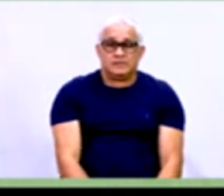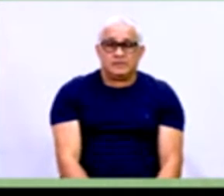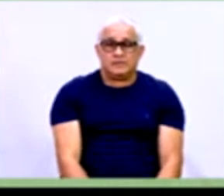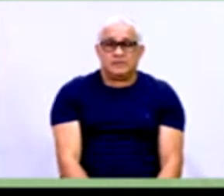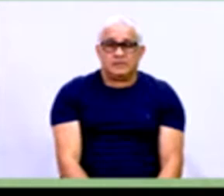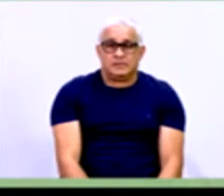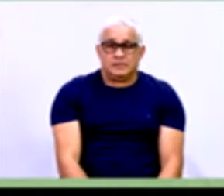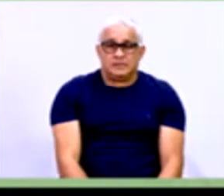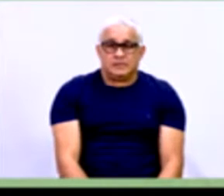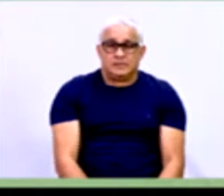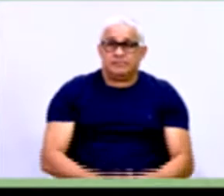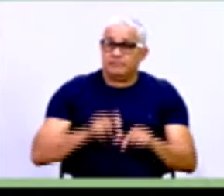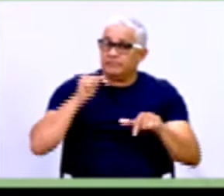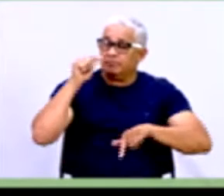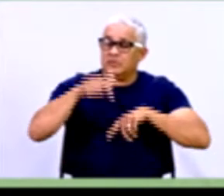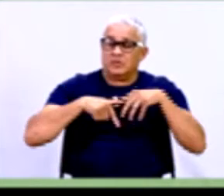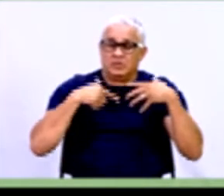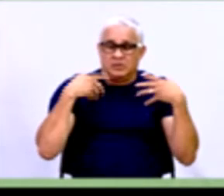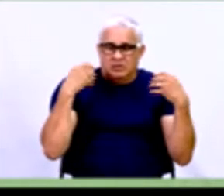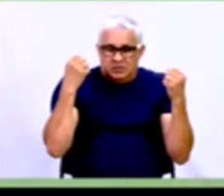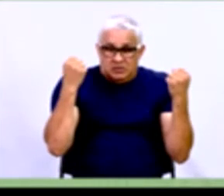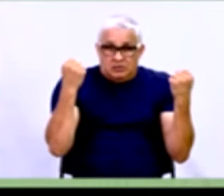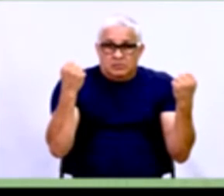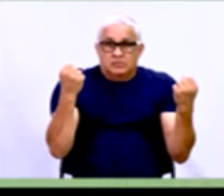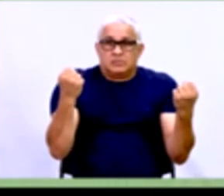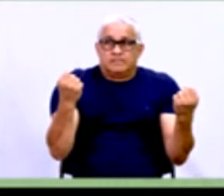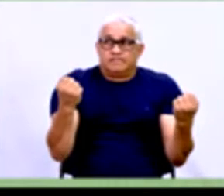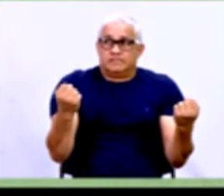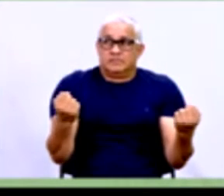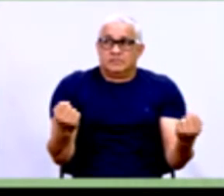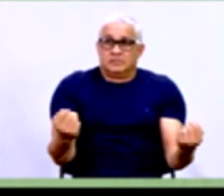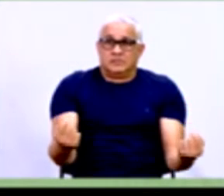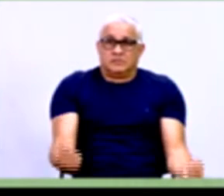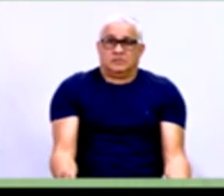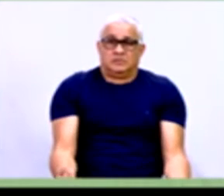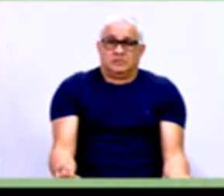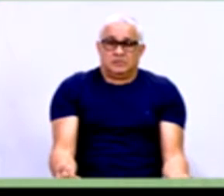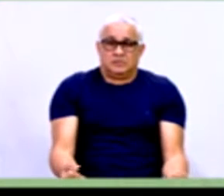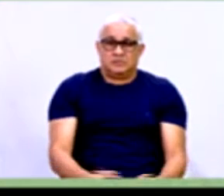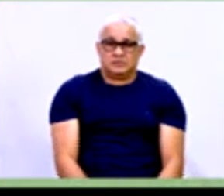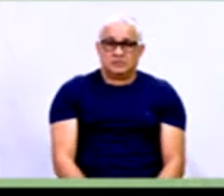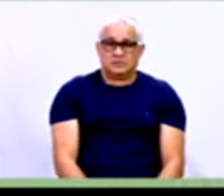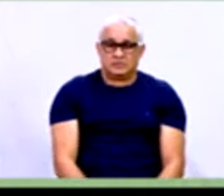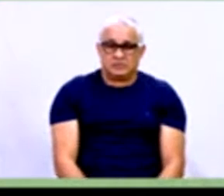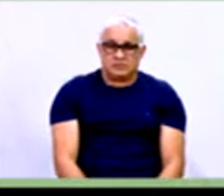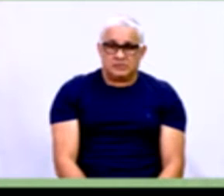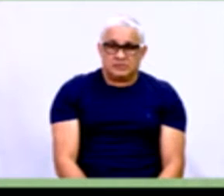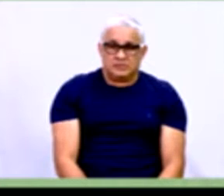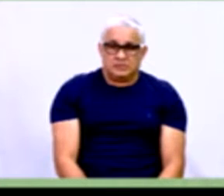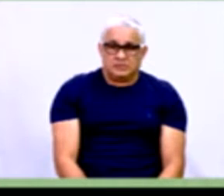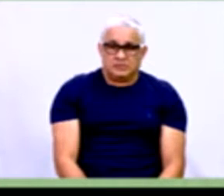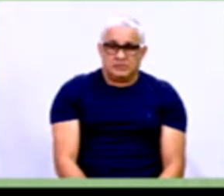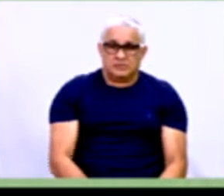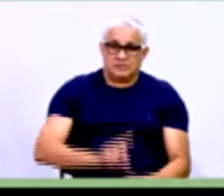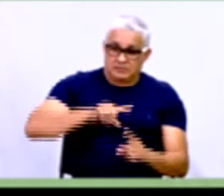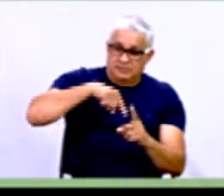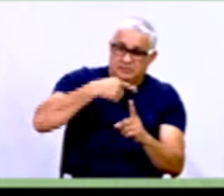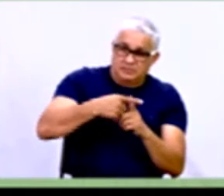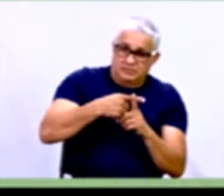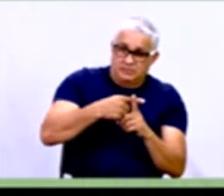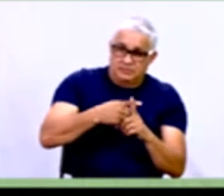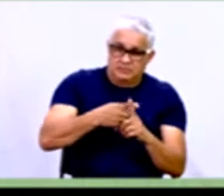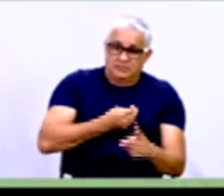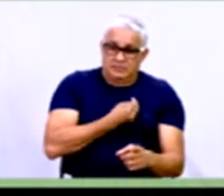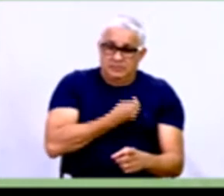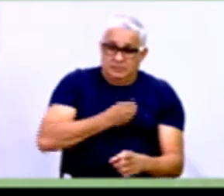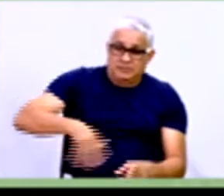é a sobrecarga de trabalho, né? Opa, voltando aqui. É a sobrecarga de trabalho somada à má qualidade no ambiente